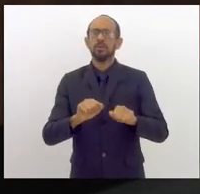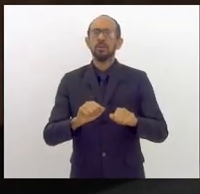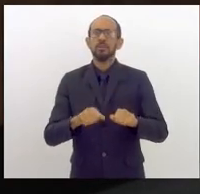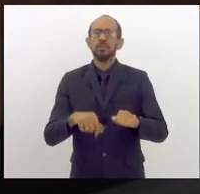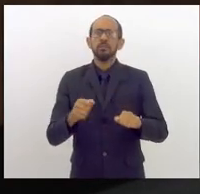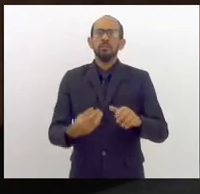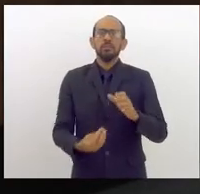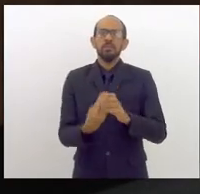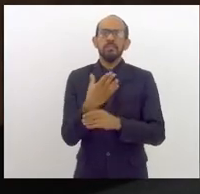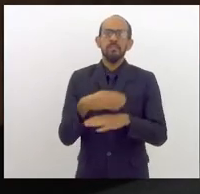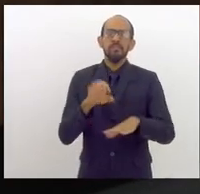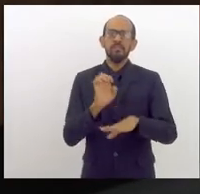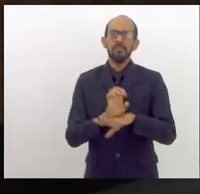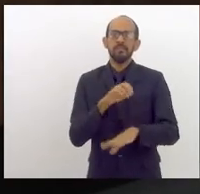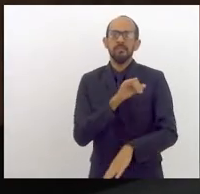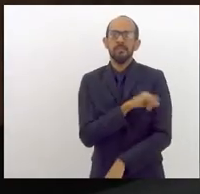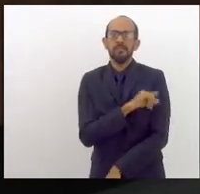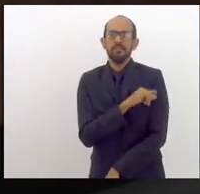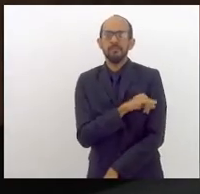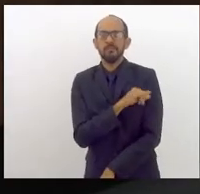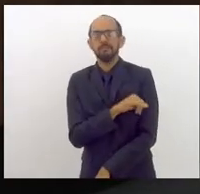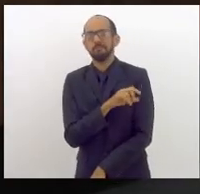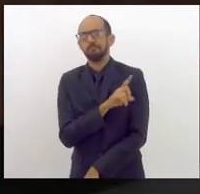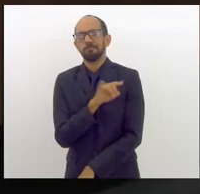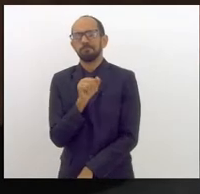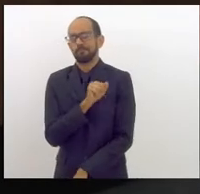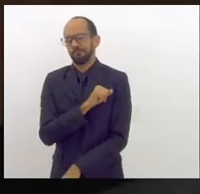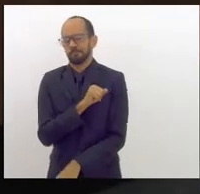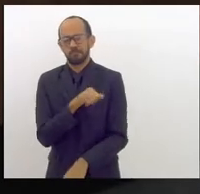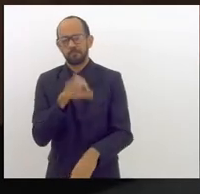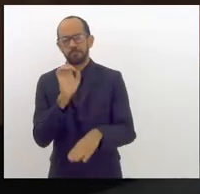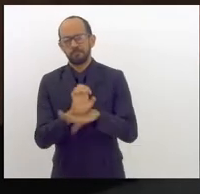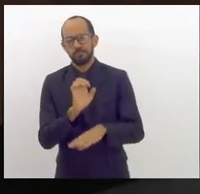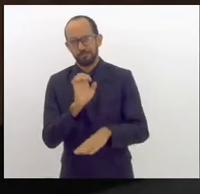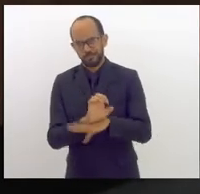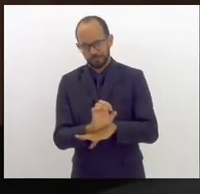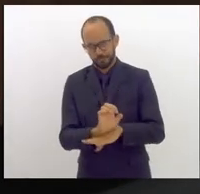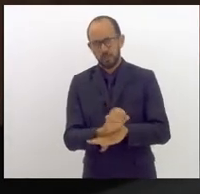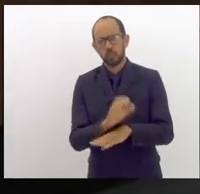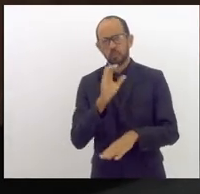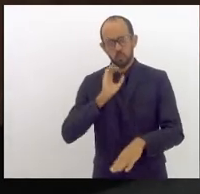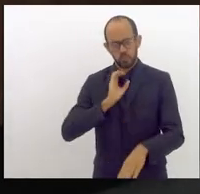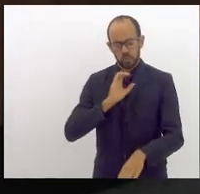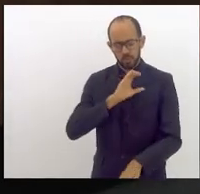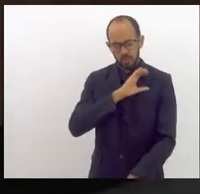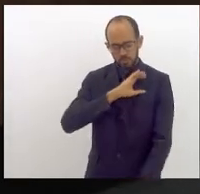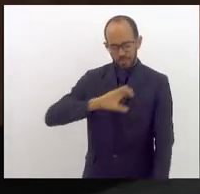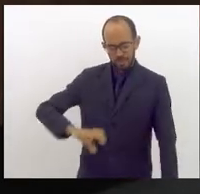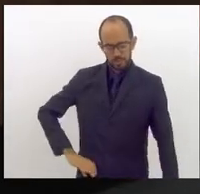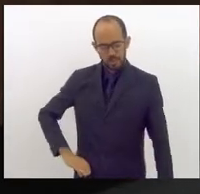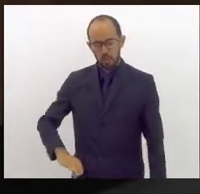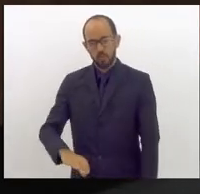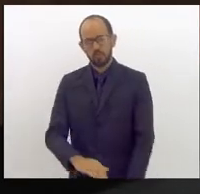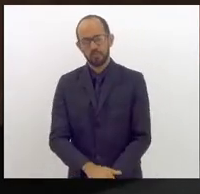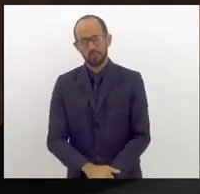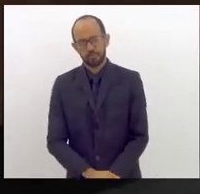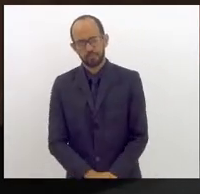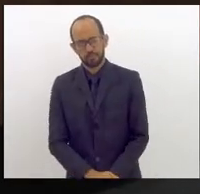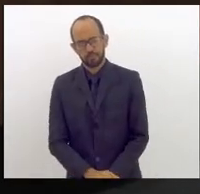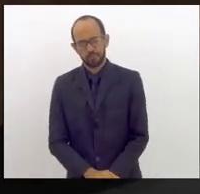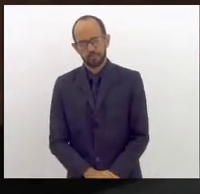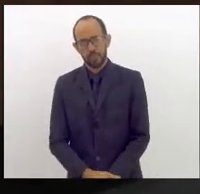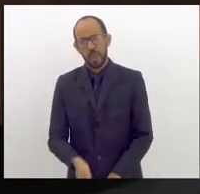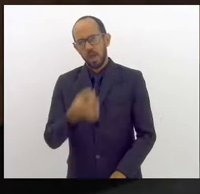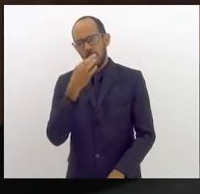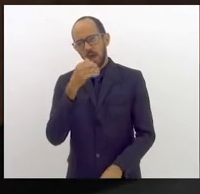no âmbito do Estado do Rio de Janeiro o dia Estadual do cristão o parecer